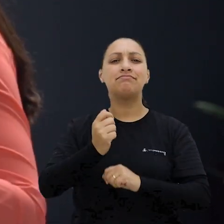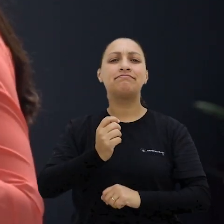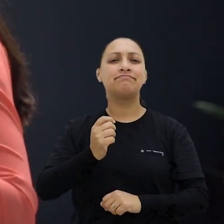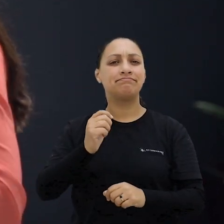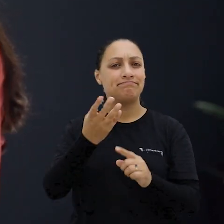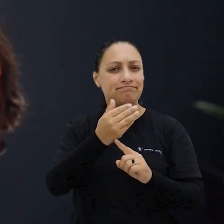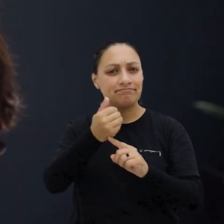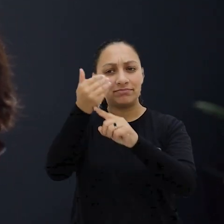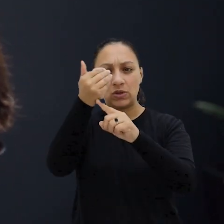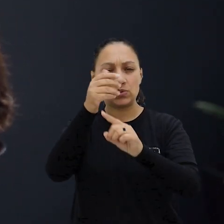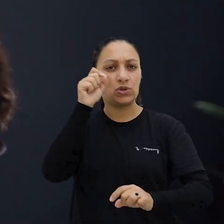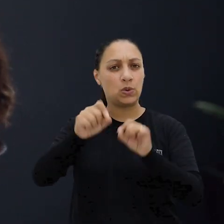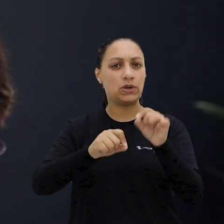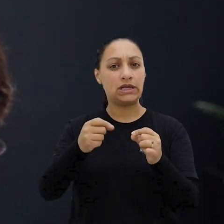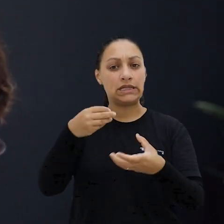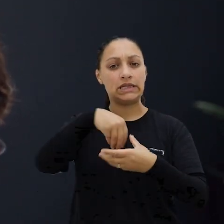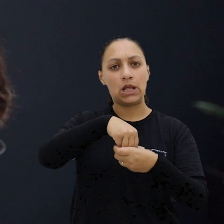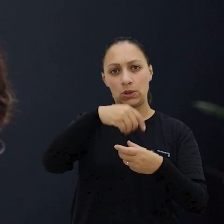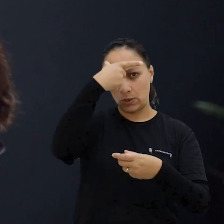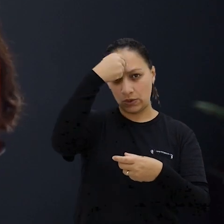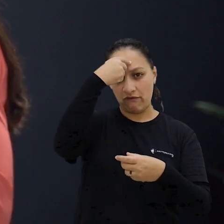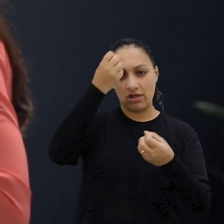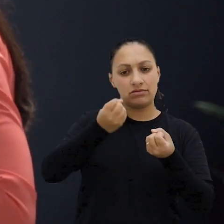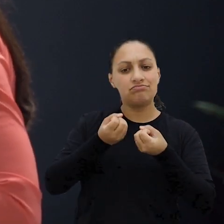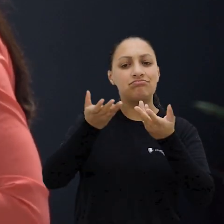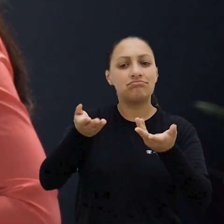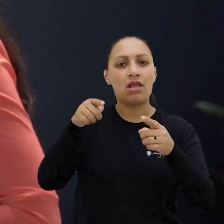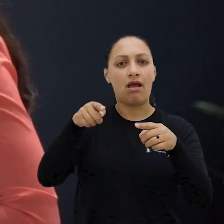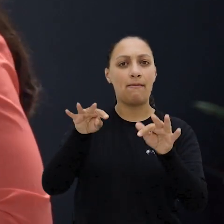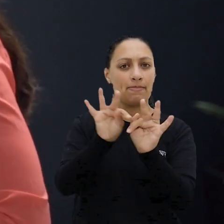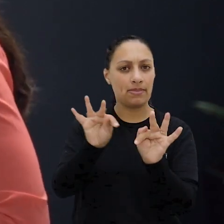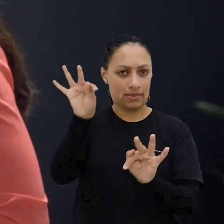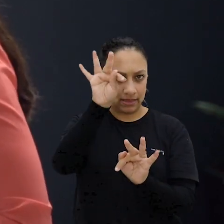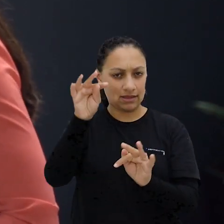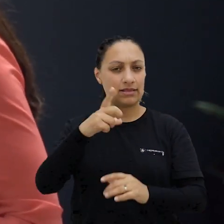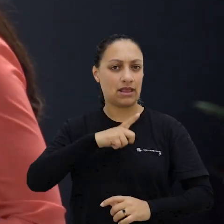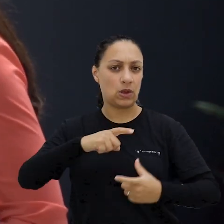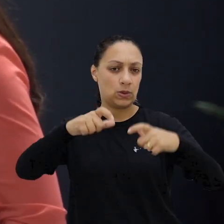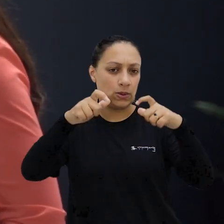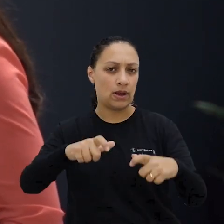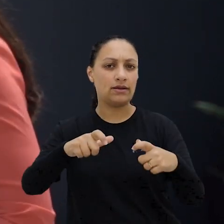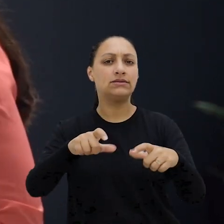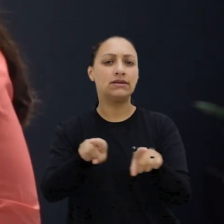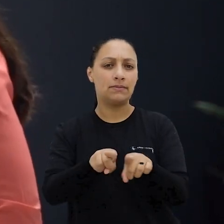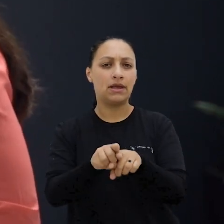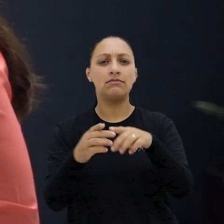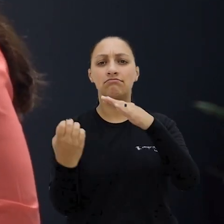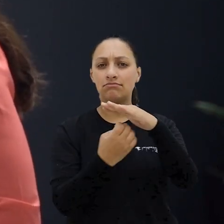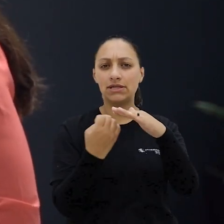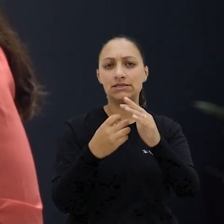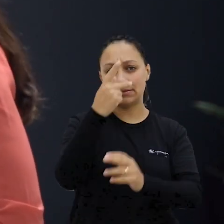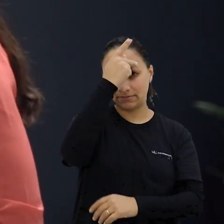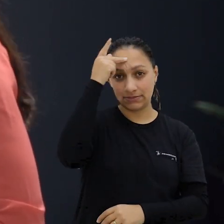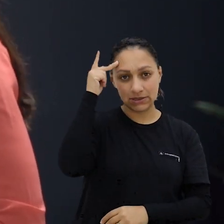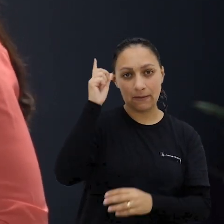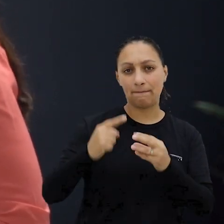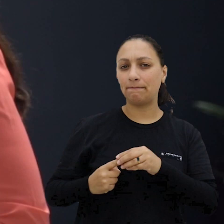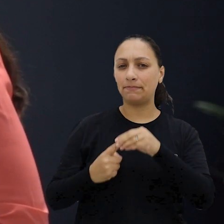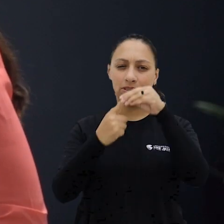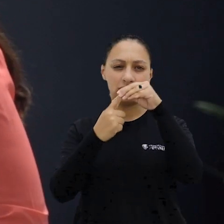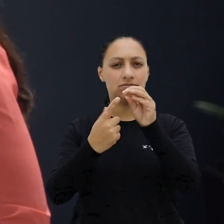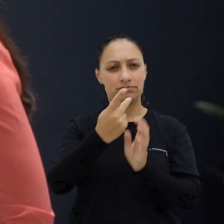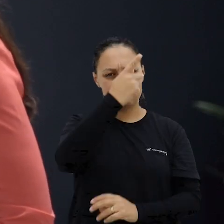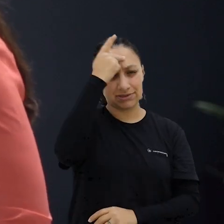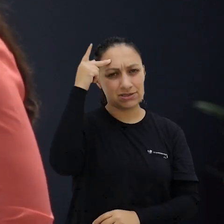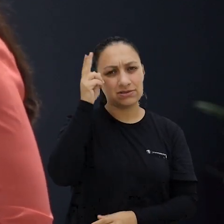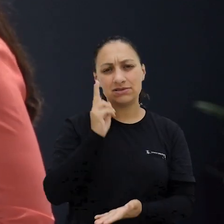tecnologia que vem da universidade para dentro do parque. Então, é um lugar que tem empresas, pessoas, né?